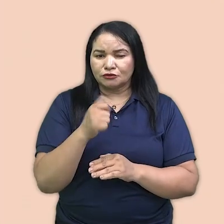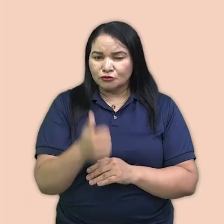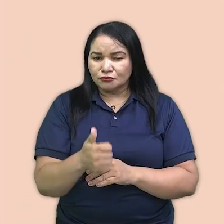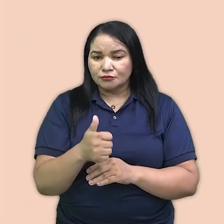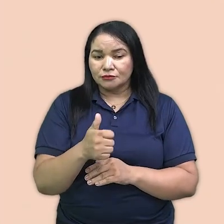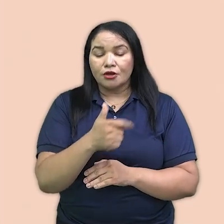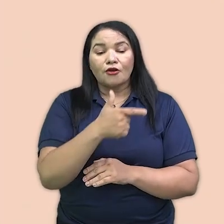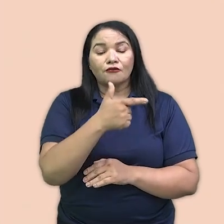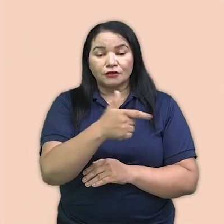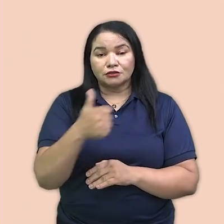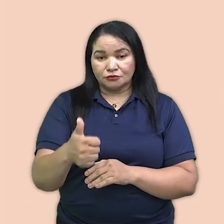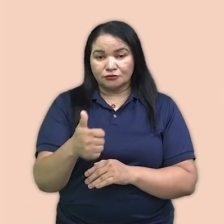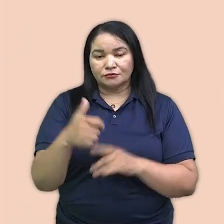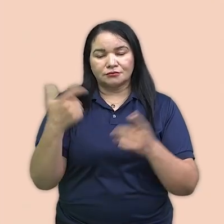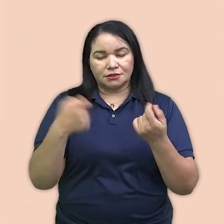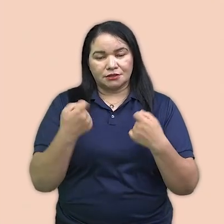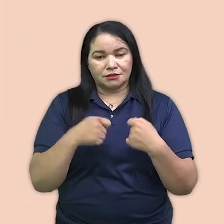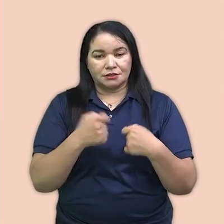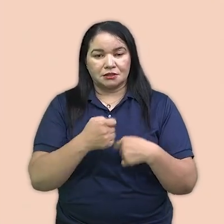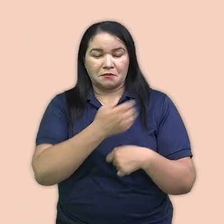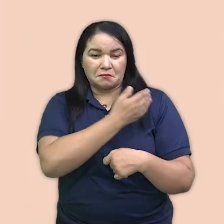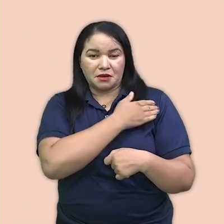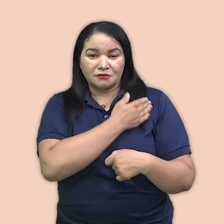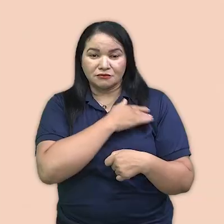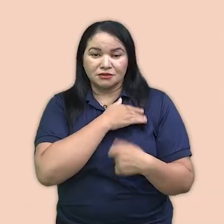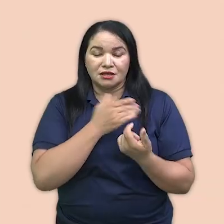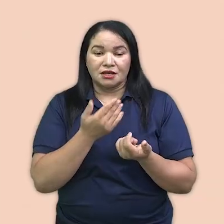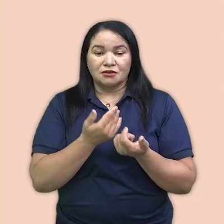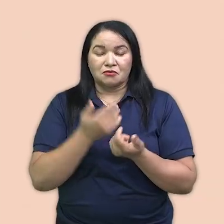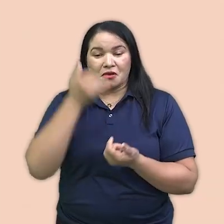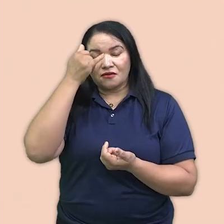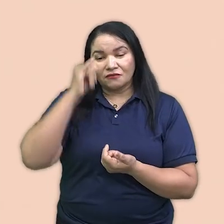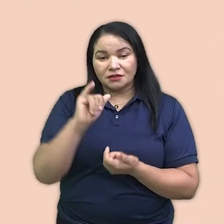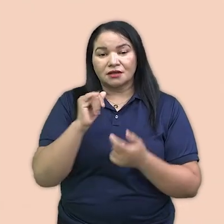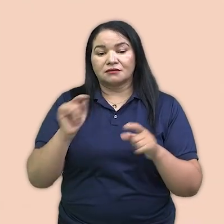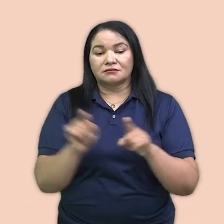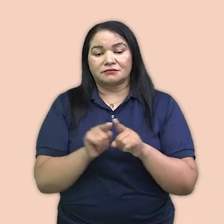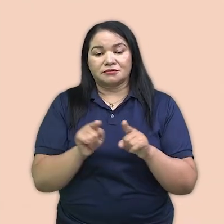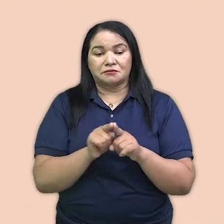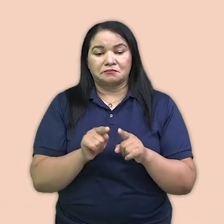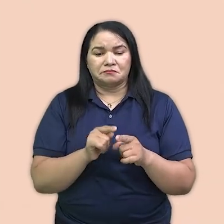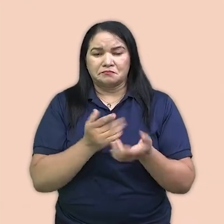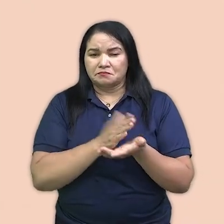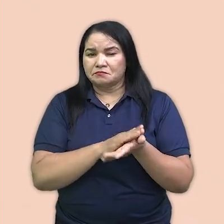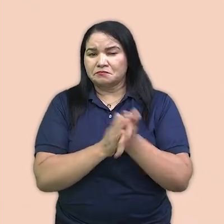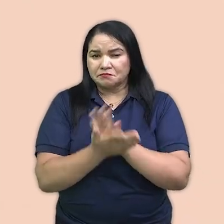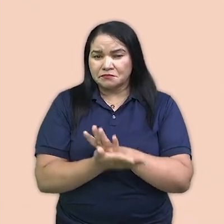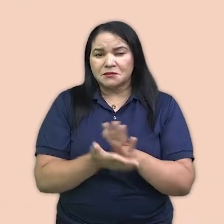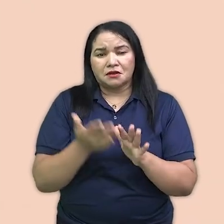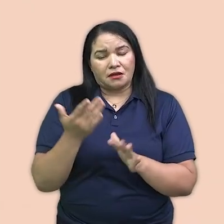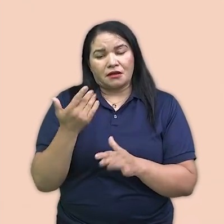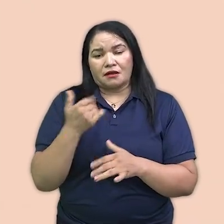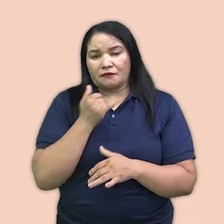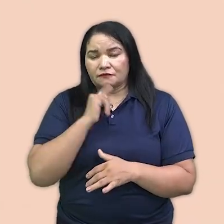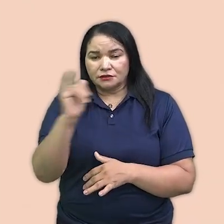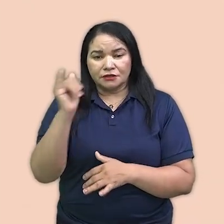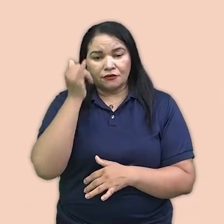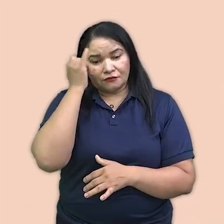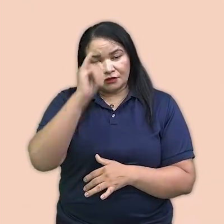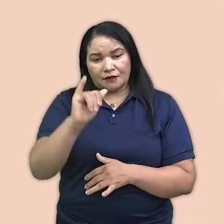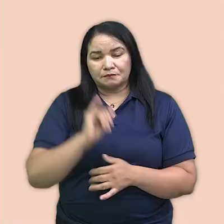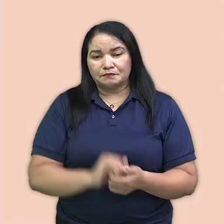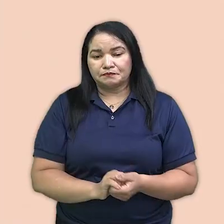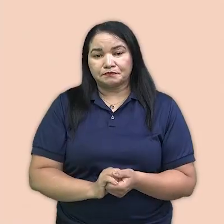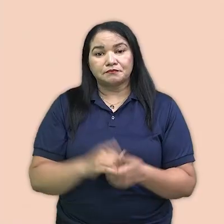XXI, ainda combater esses preconceitos, combater essas discriminações, tá? Então,